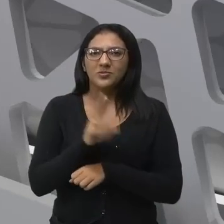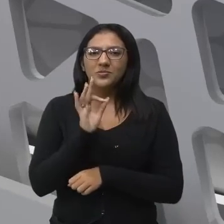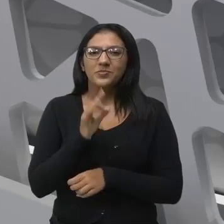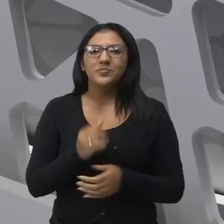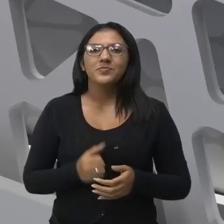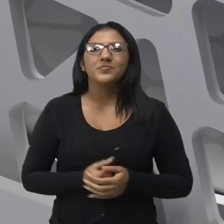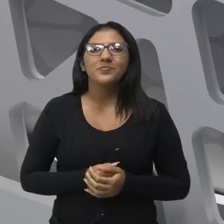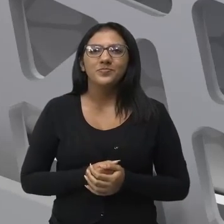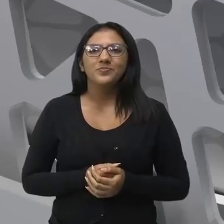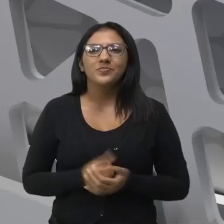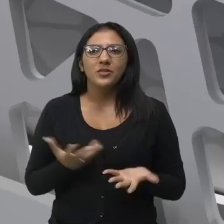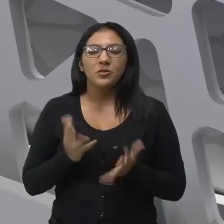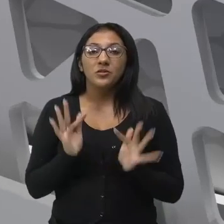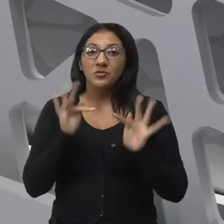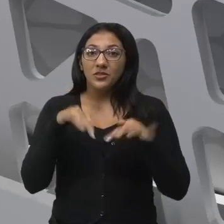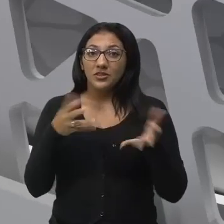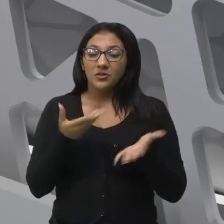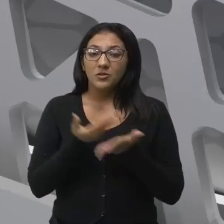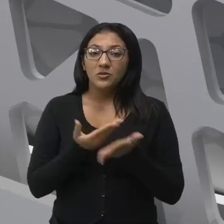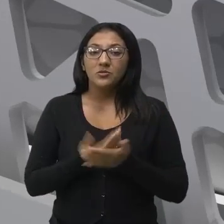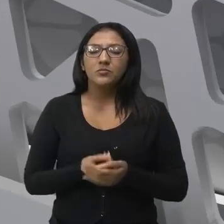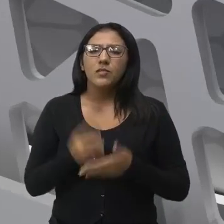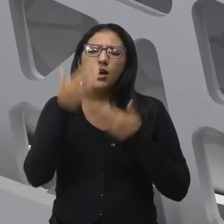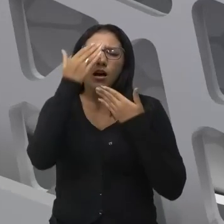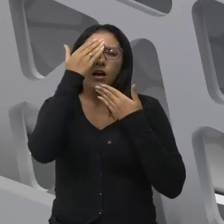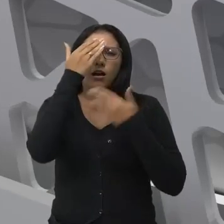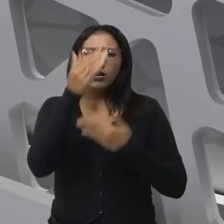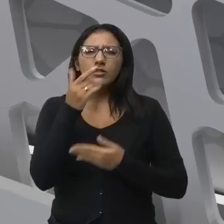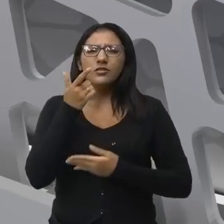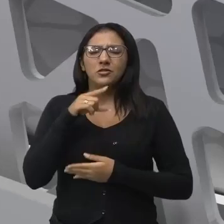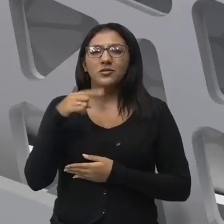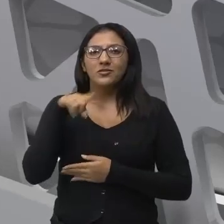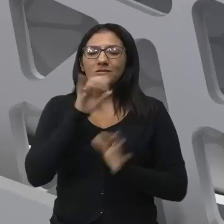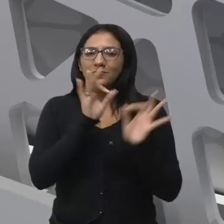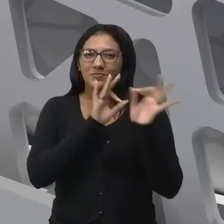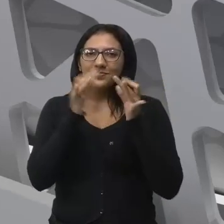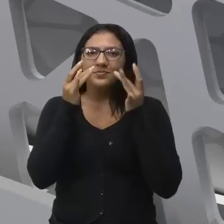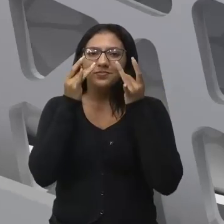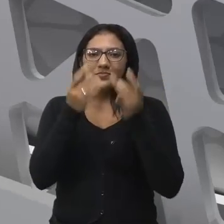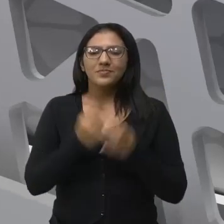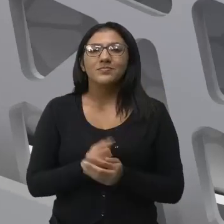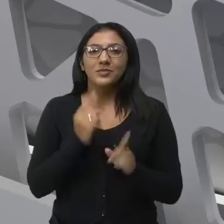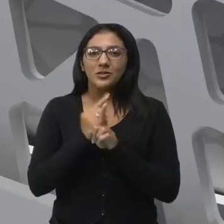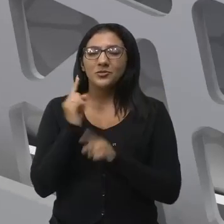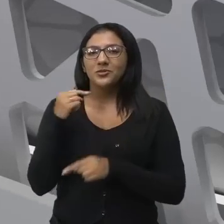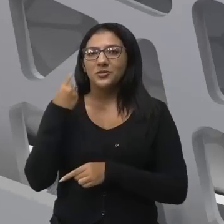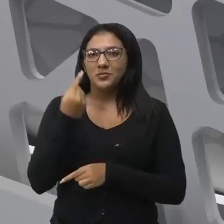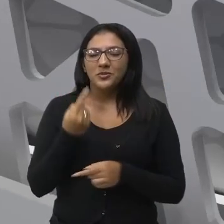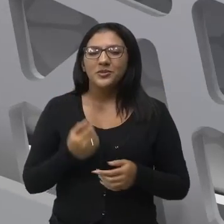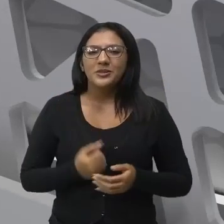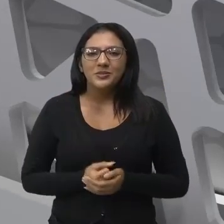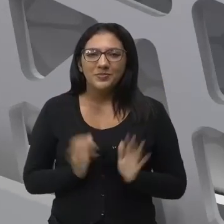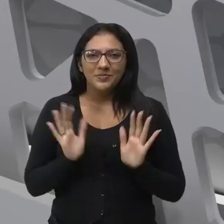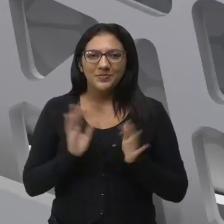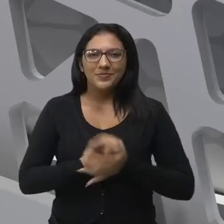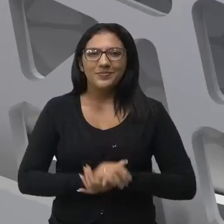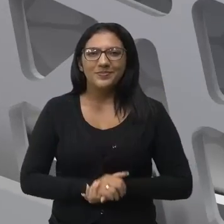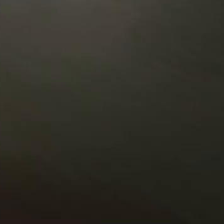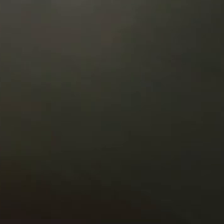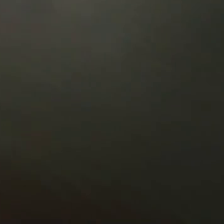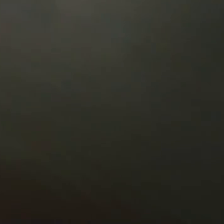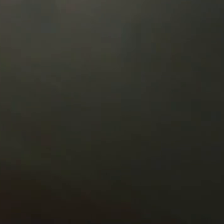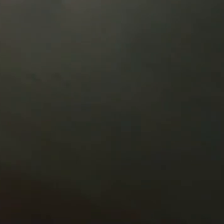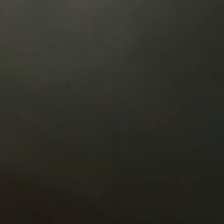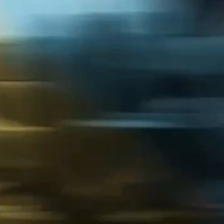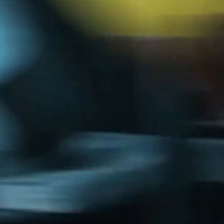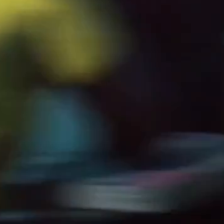bom? Eu vou então finalizando a minha aula, agradecendo mais uma vez aí a sua atenção. A gente se encontra então numa próxima oportunidade. Até mais!